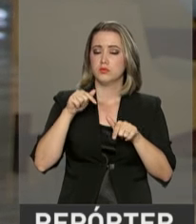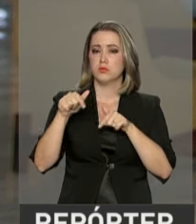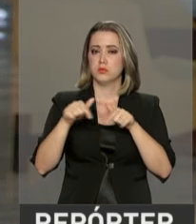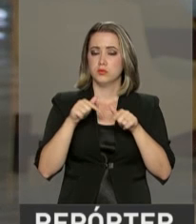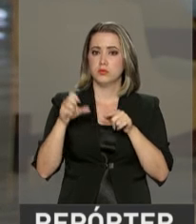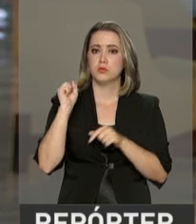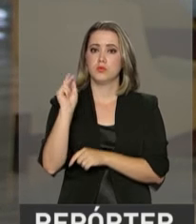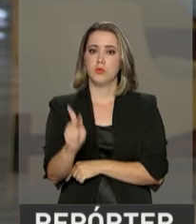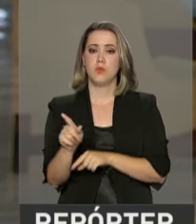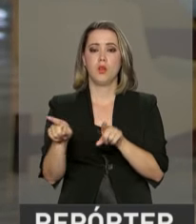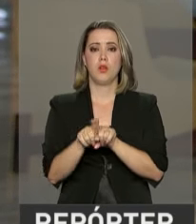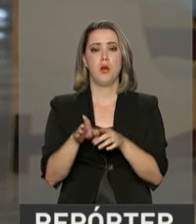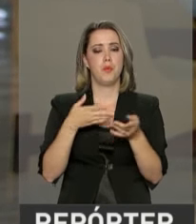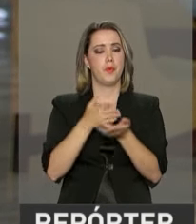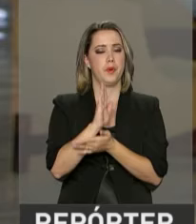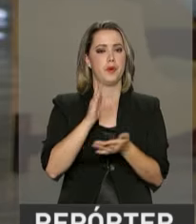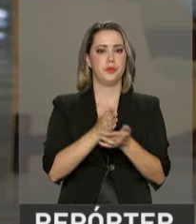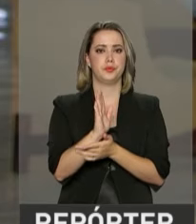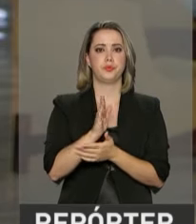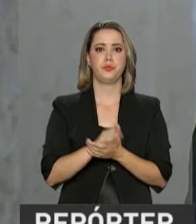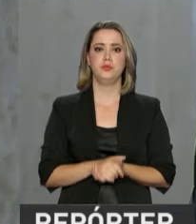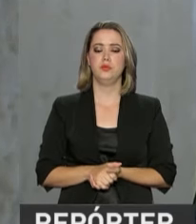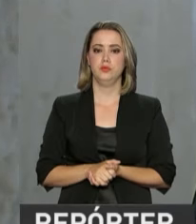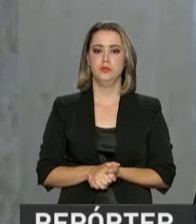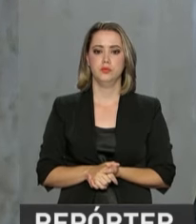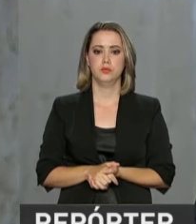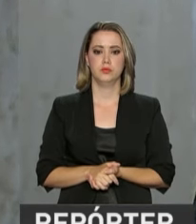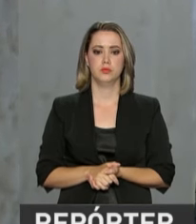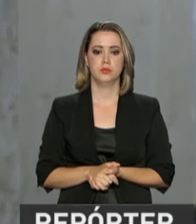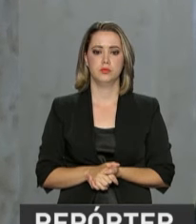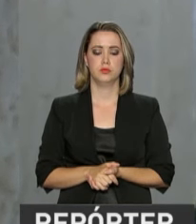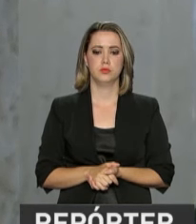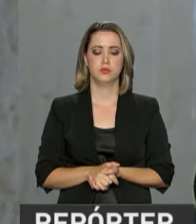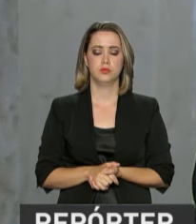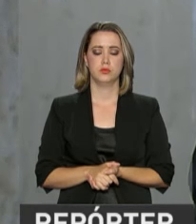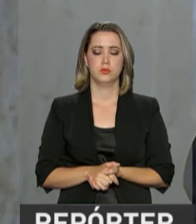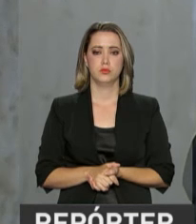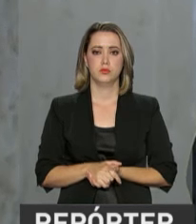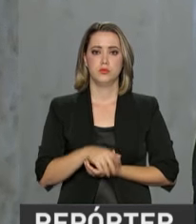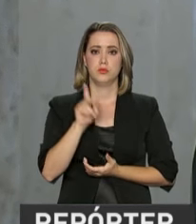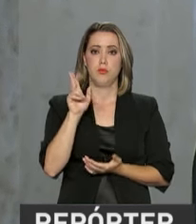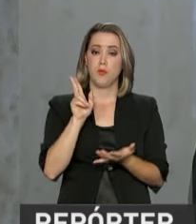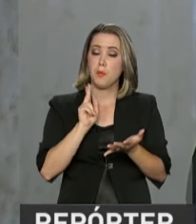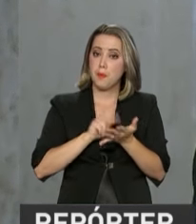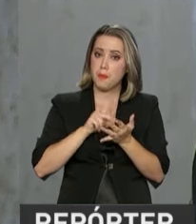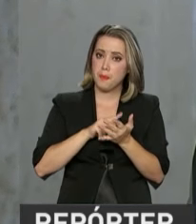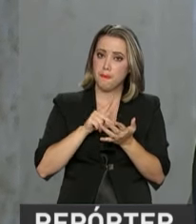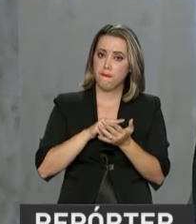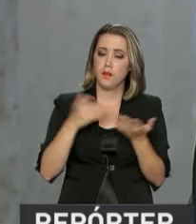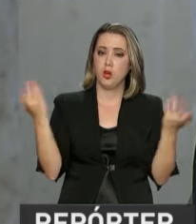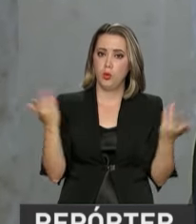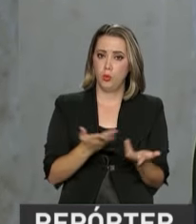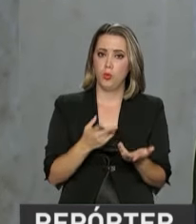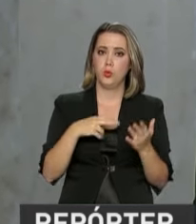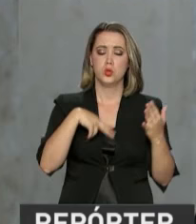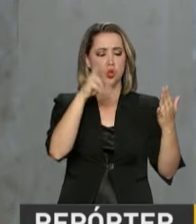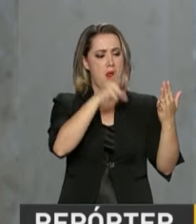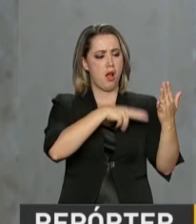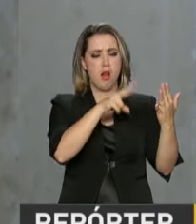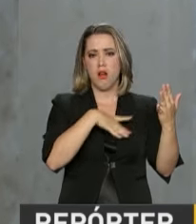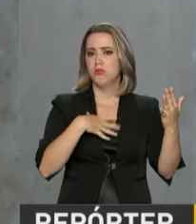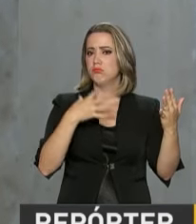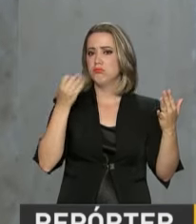facilitar a aprovação da proposta realmente agora tá muito razoável para um projeto muito interessante